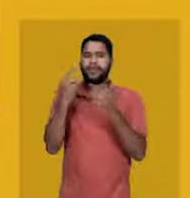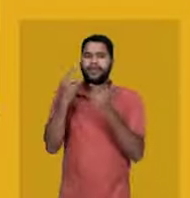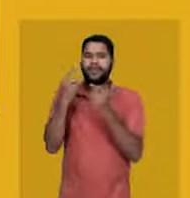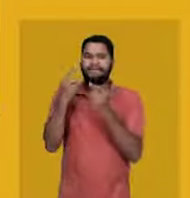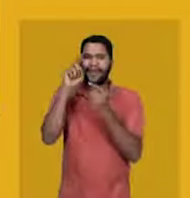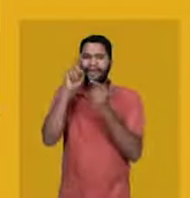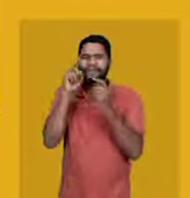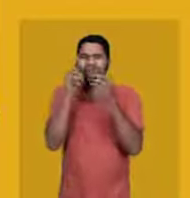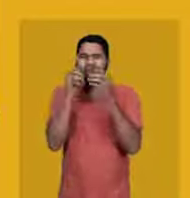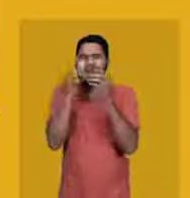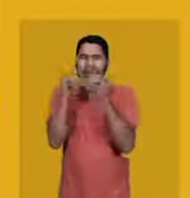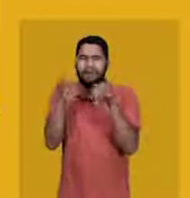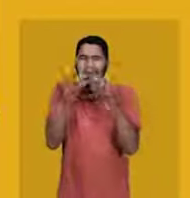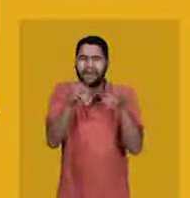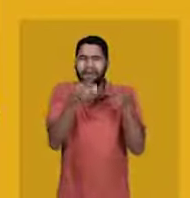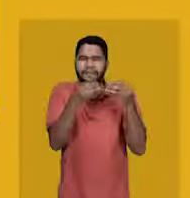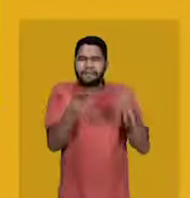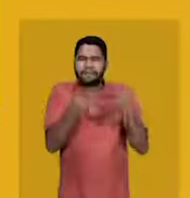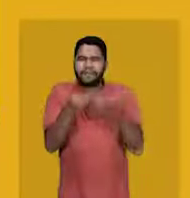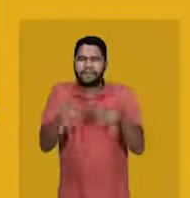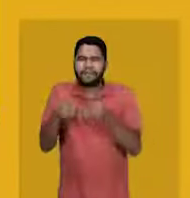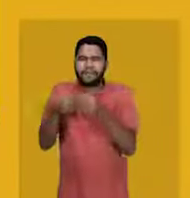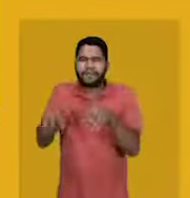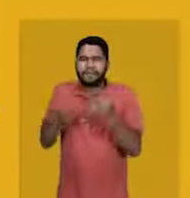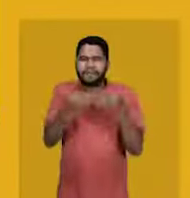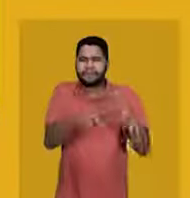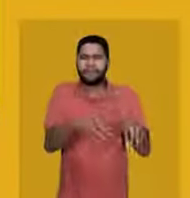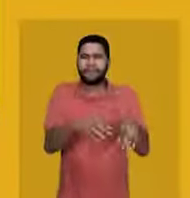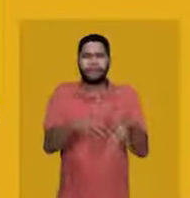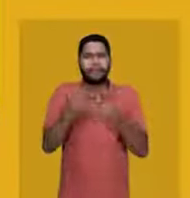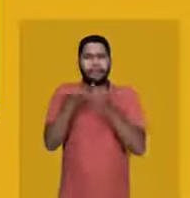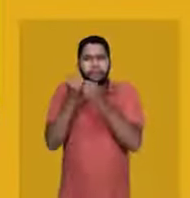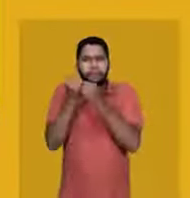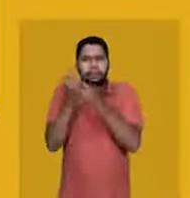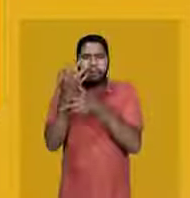lesionando essa área aqui da retina que fica atrás dos olhos, tá certo?